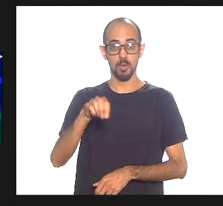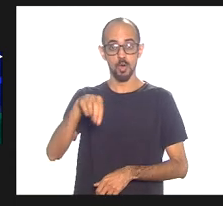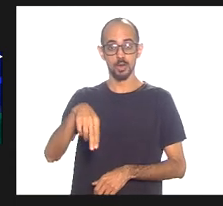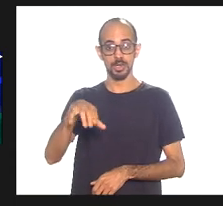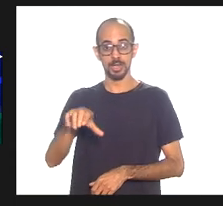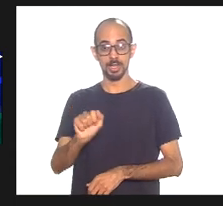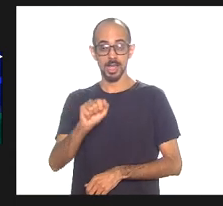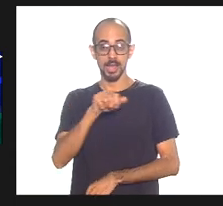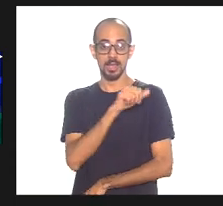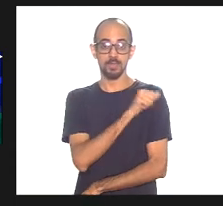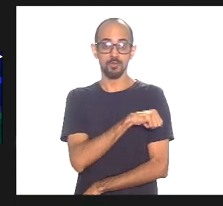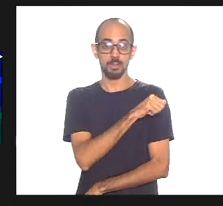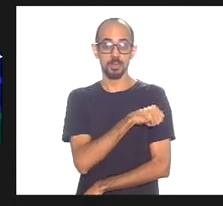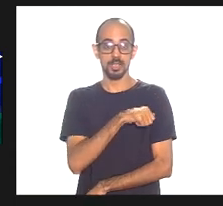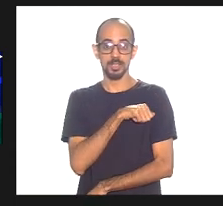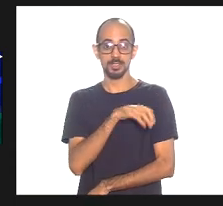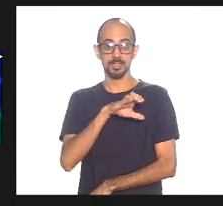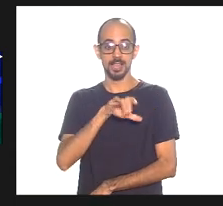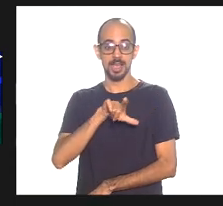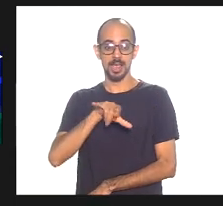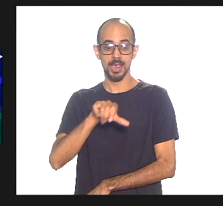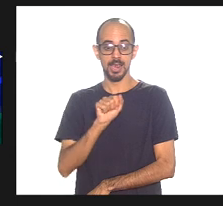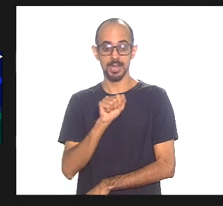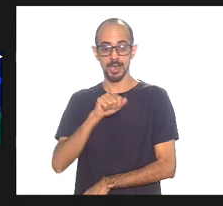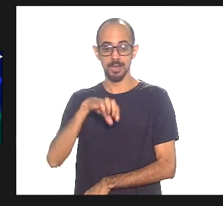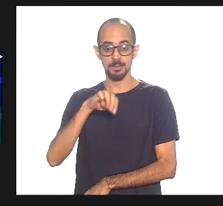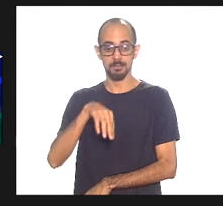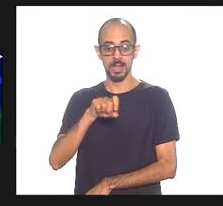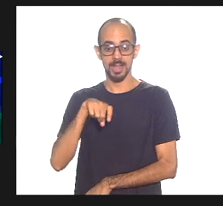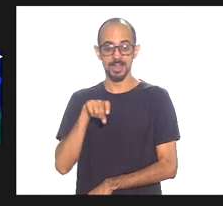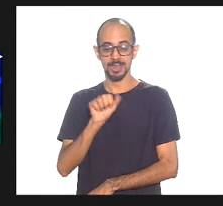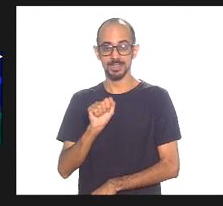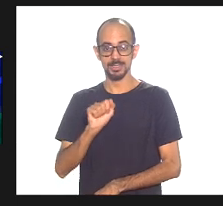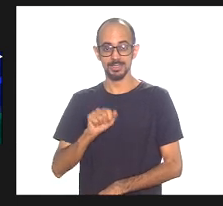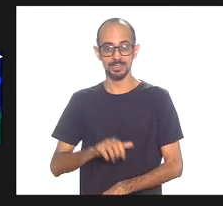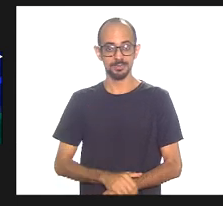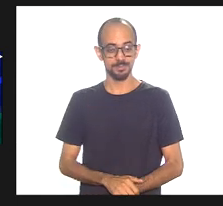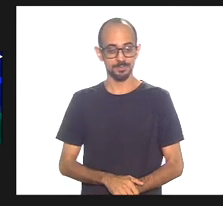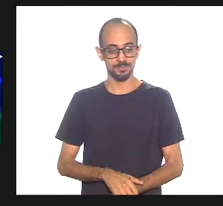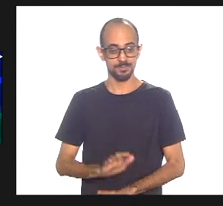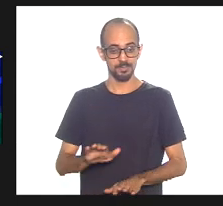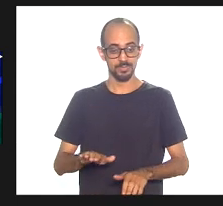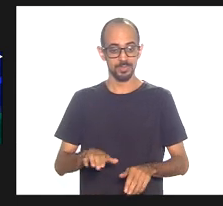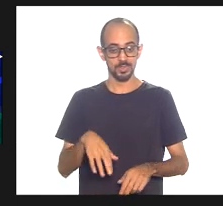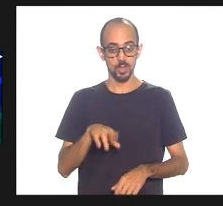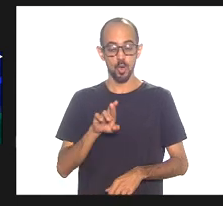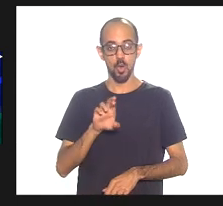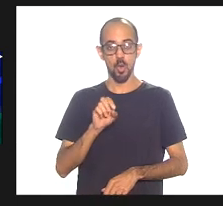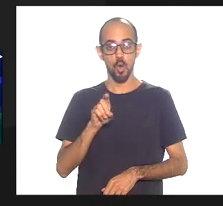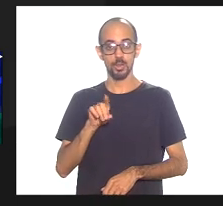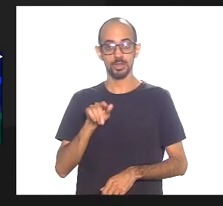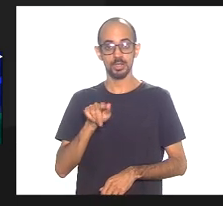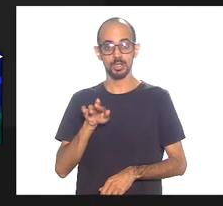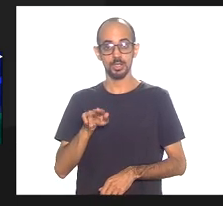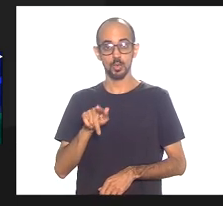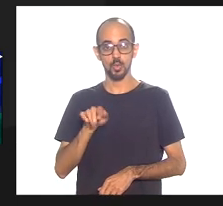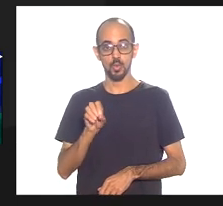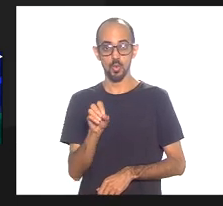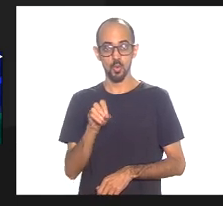enfermeira Rejane Célia marca o Rodrigo lutar